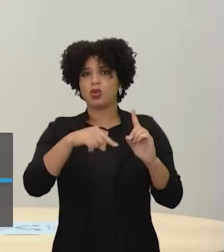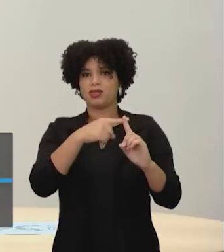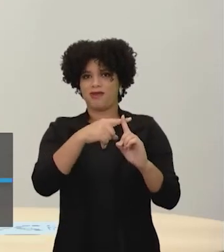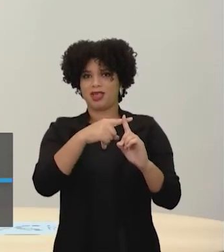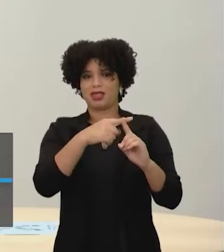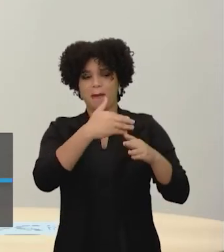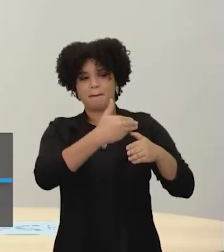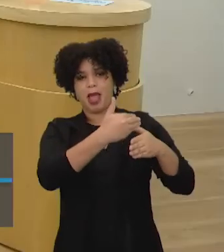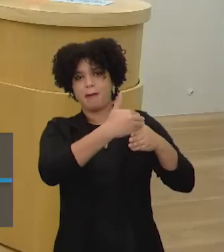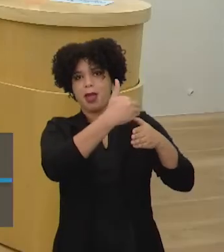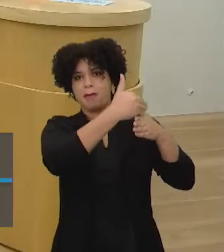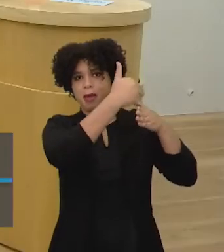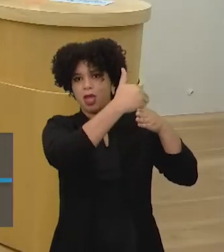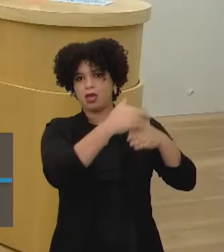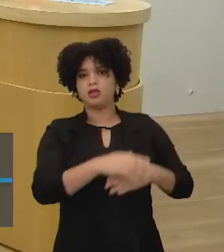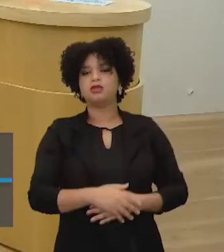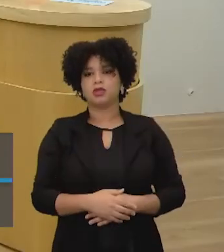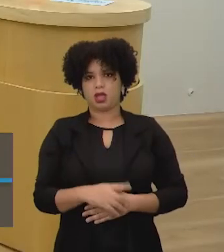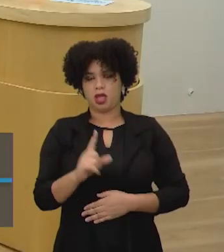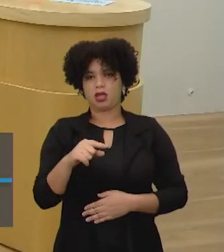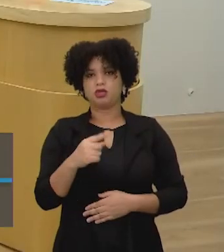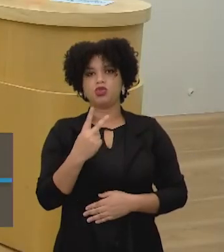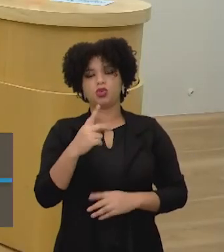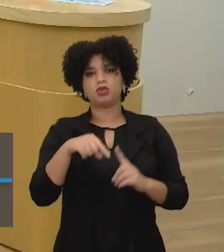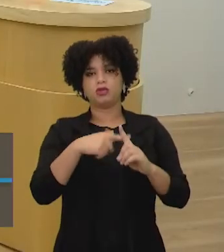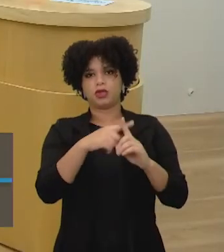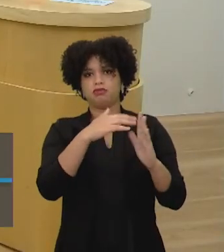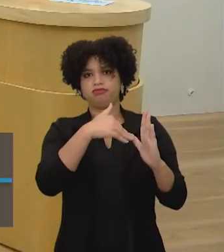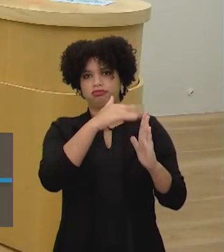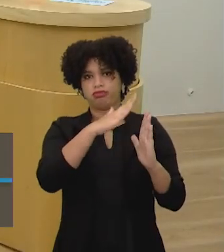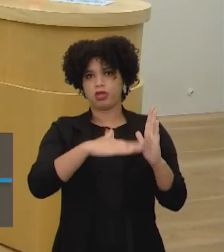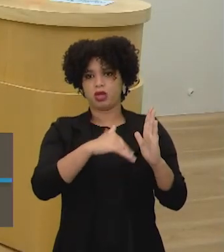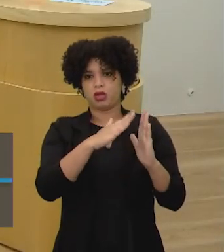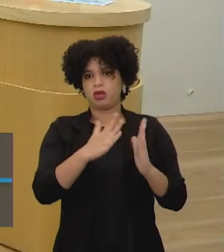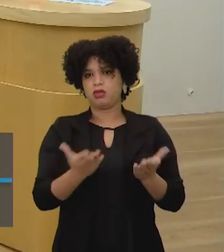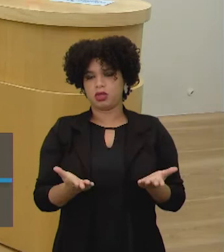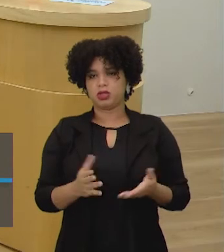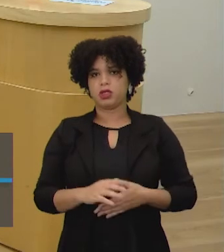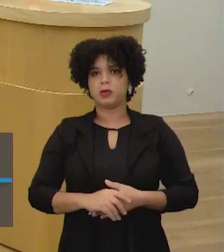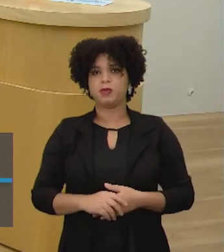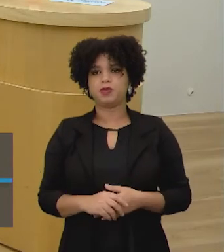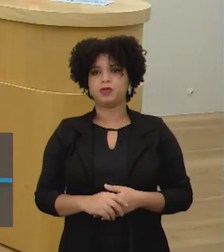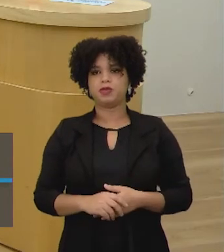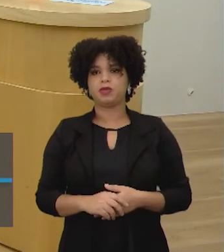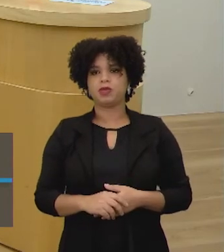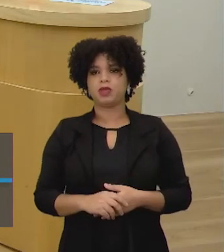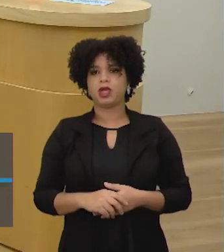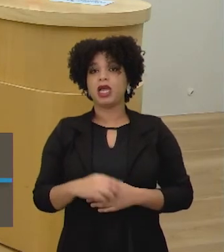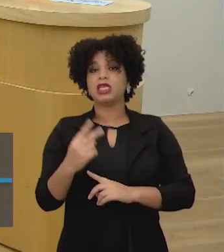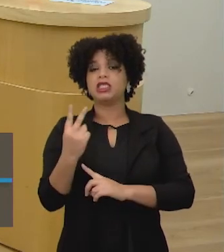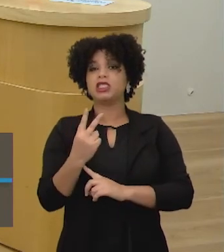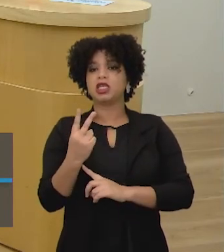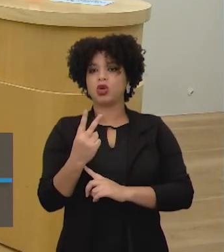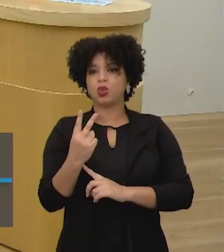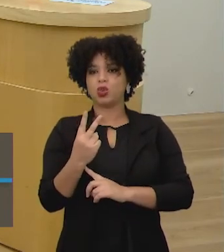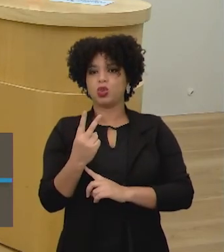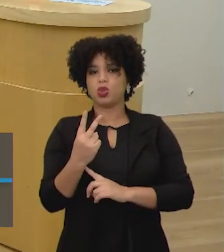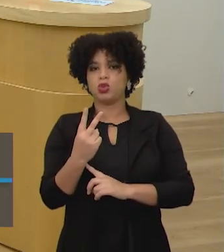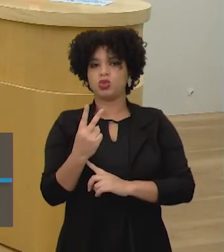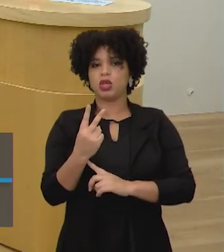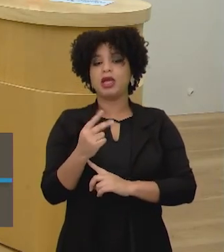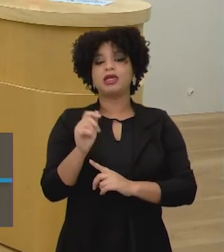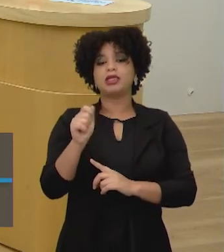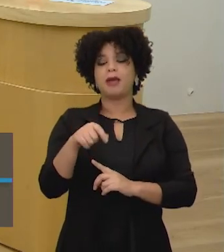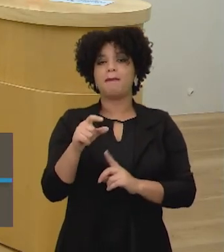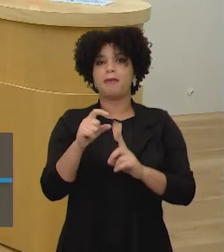uma segunda mão de tinta nessa parede. Não colocou a nomenclatura, gênero, né, é que eu tô falando, não colocou segundo, mas segunda. Mas